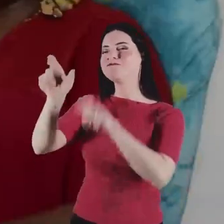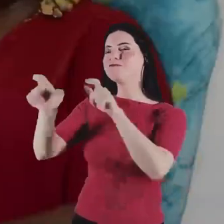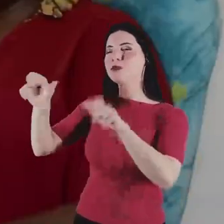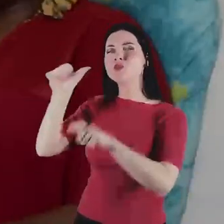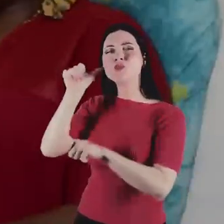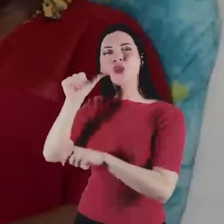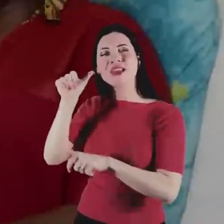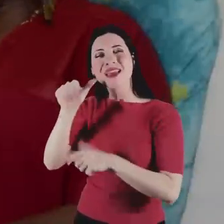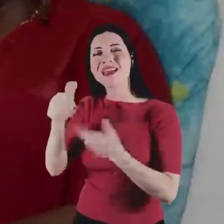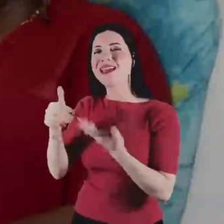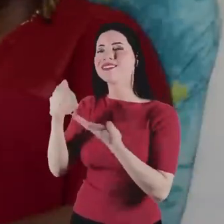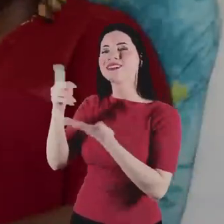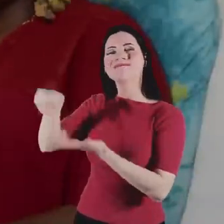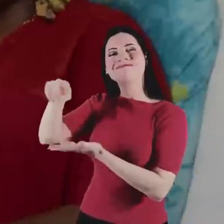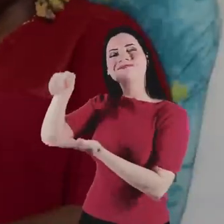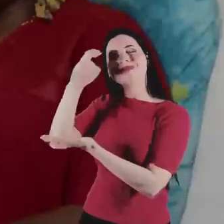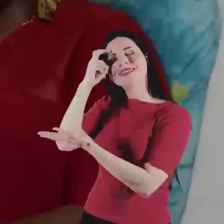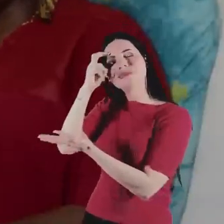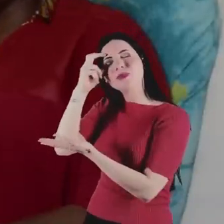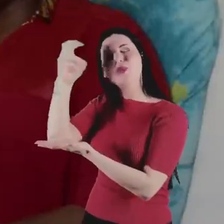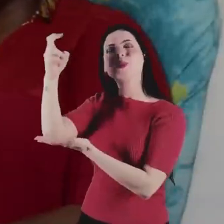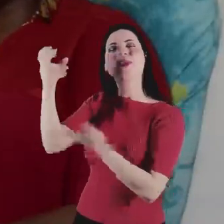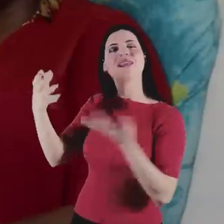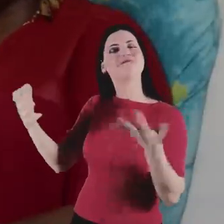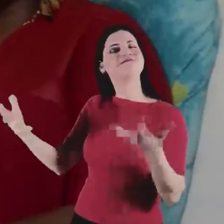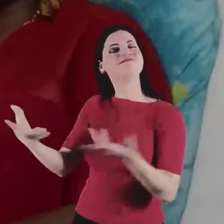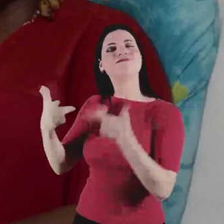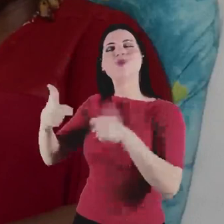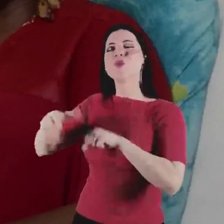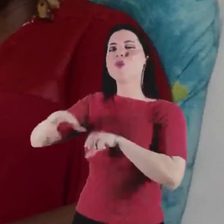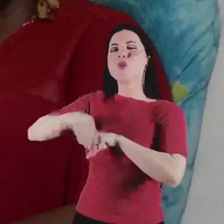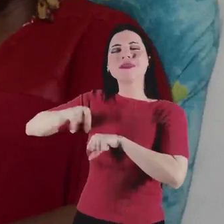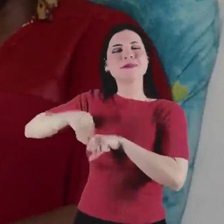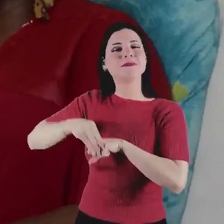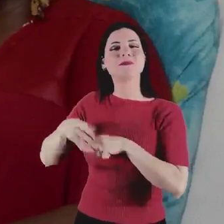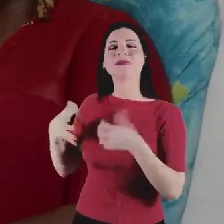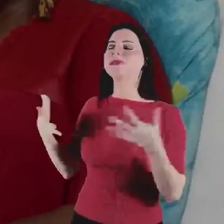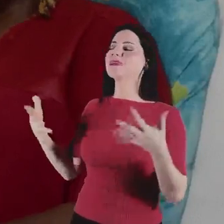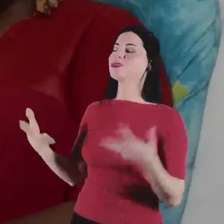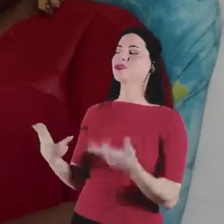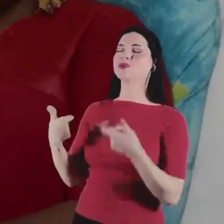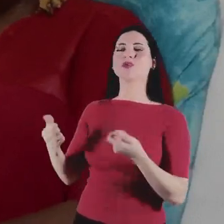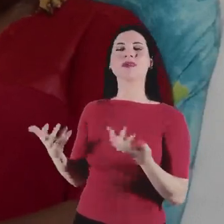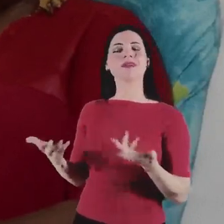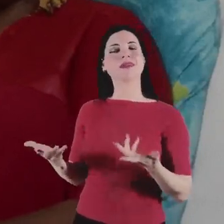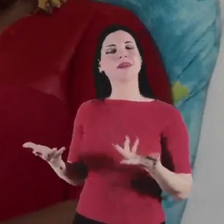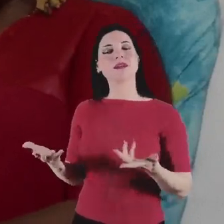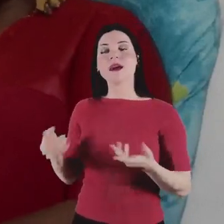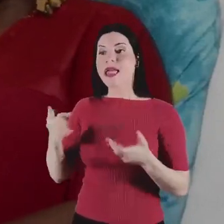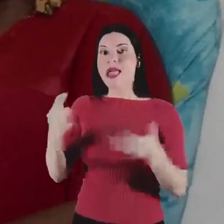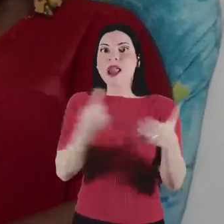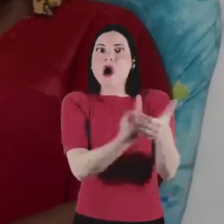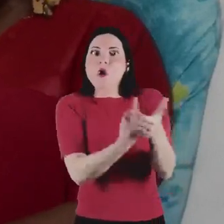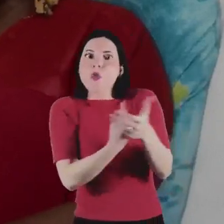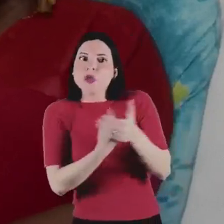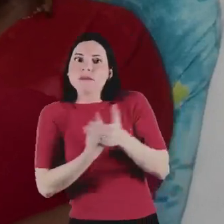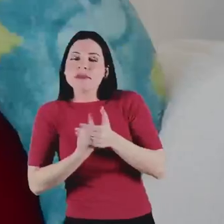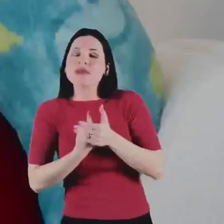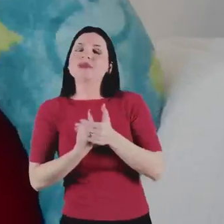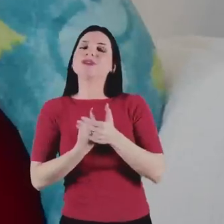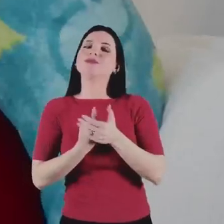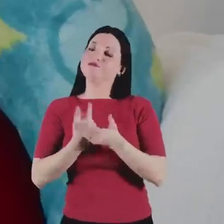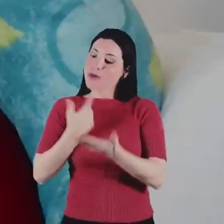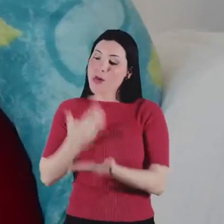Com aquelas mulheres, com a sabedoria delas, com o conhecimento, com o